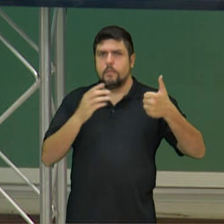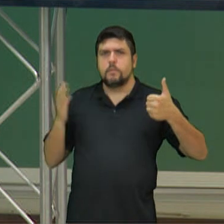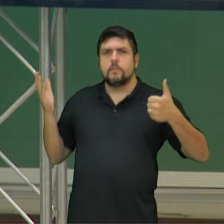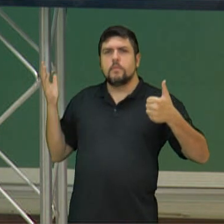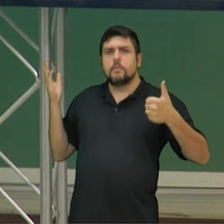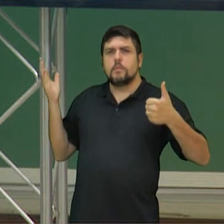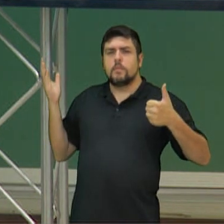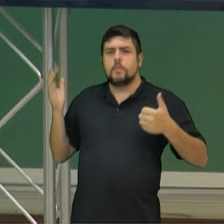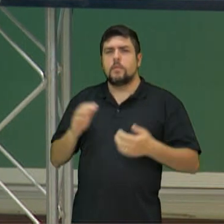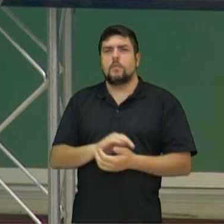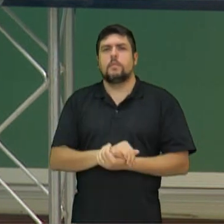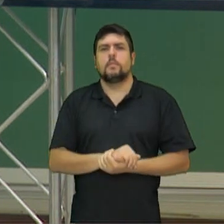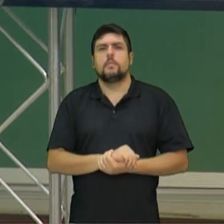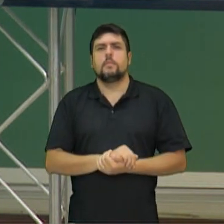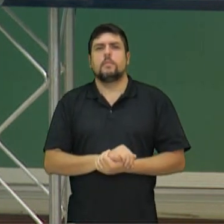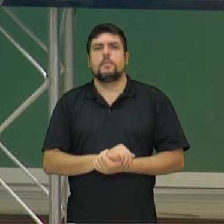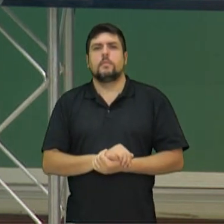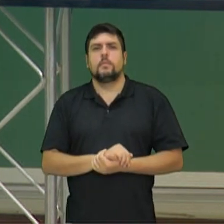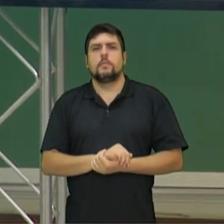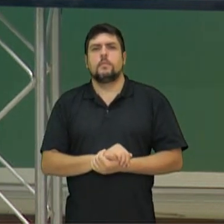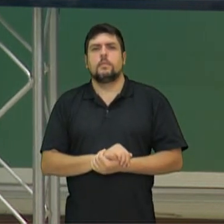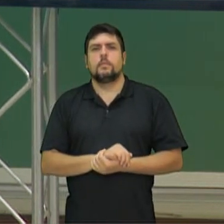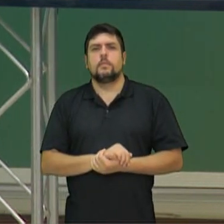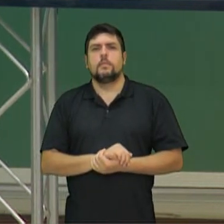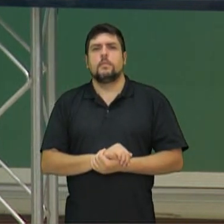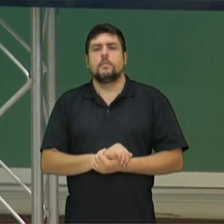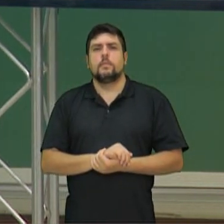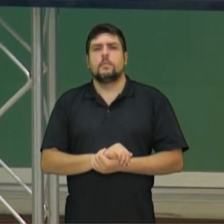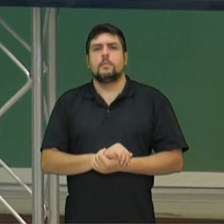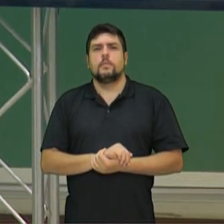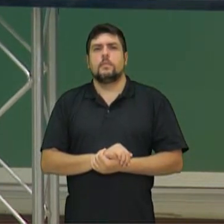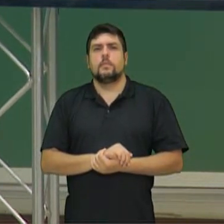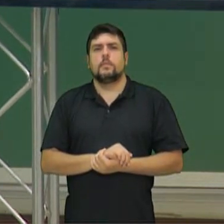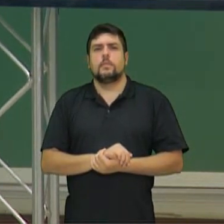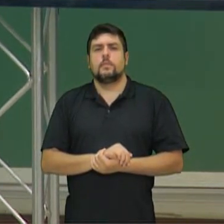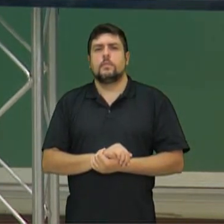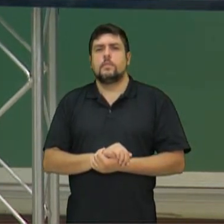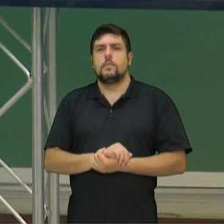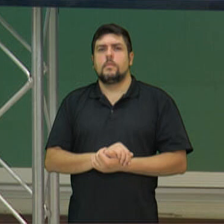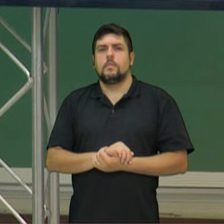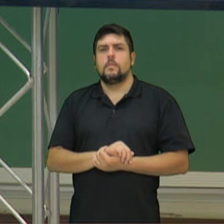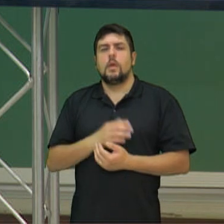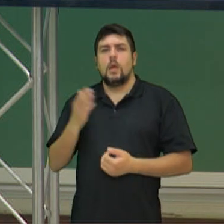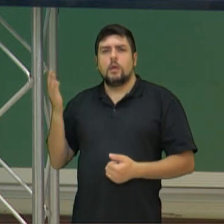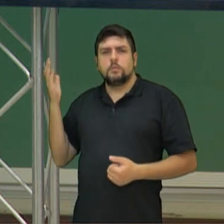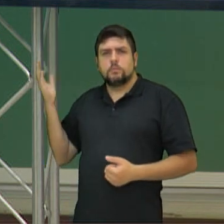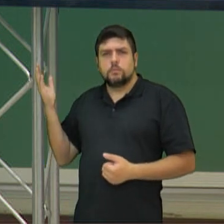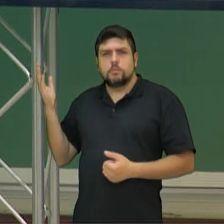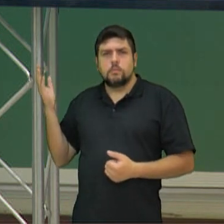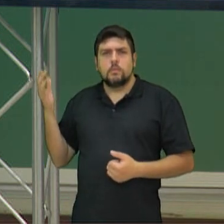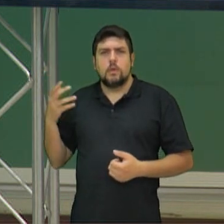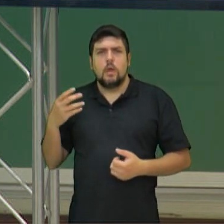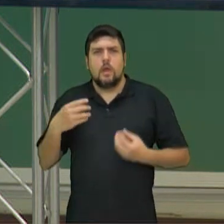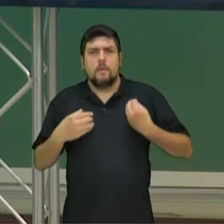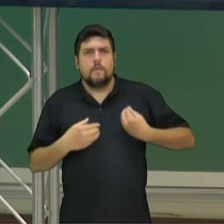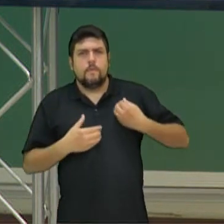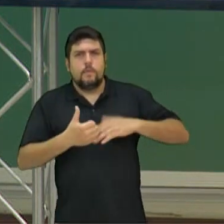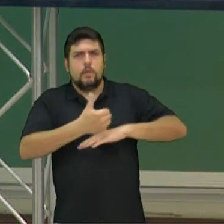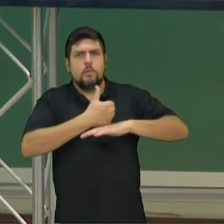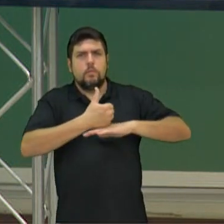Jeter accomplish a lot in his career? O que fez ele conseguir alcançar tanto na carreira